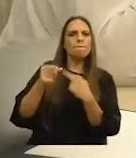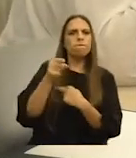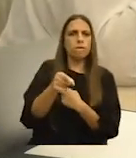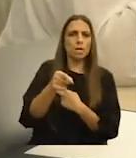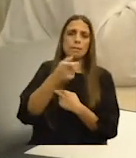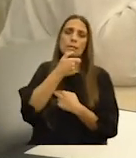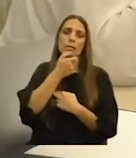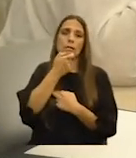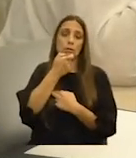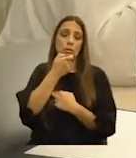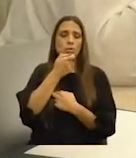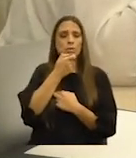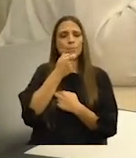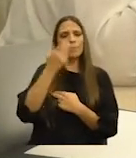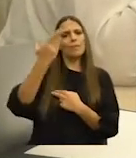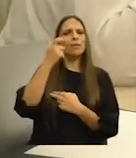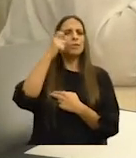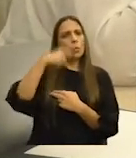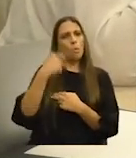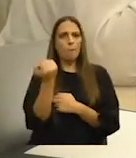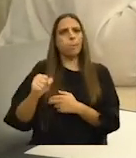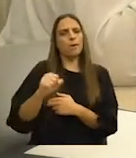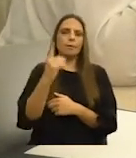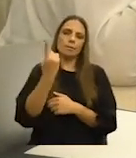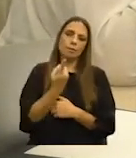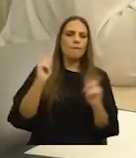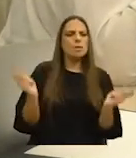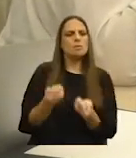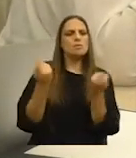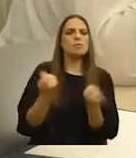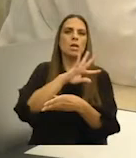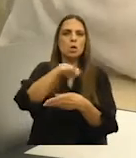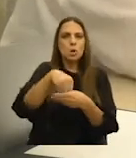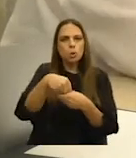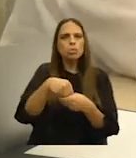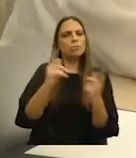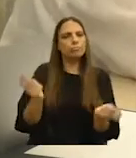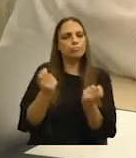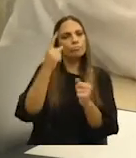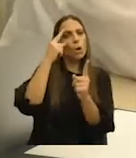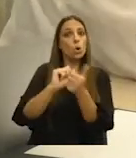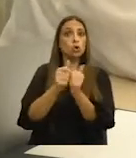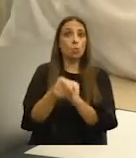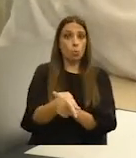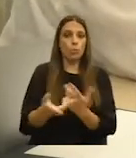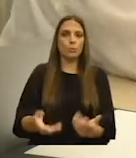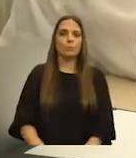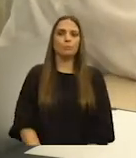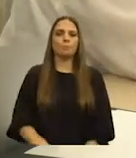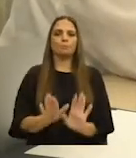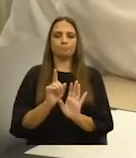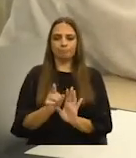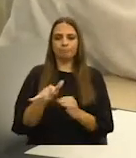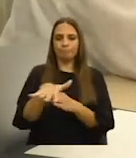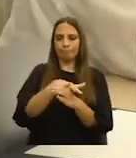ocorreram e que promova uma campanha publicitária positiva e inclusiva no que toca ao desporto. Mas